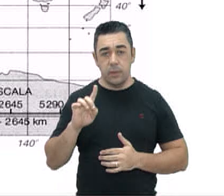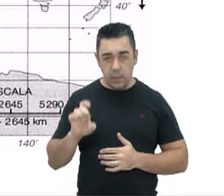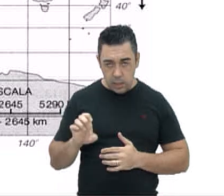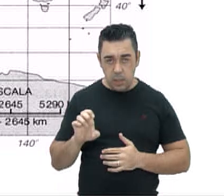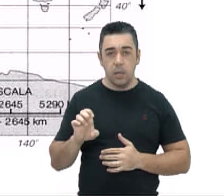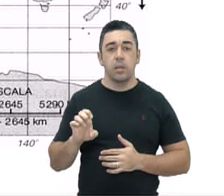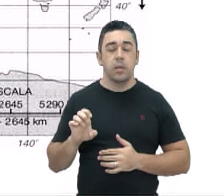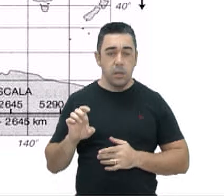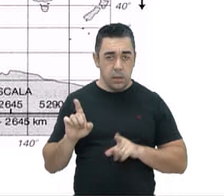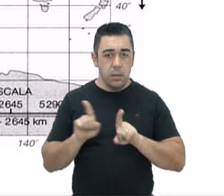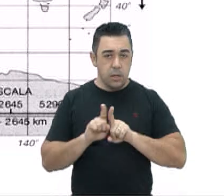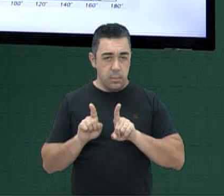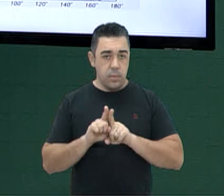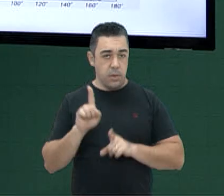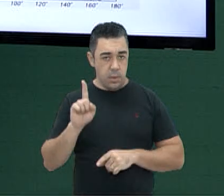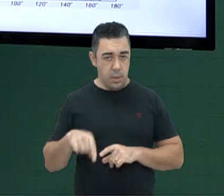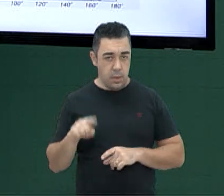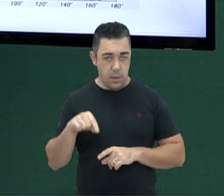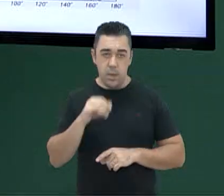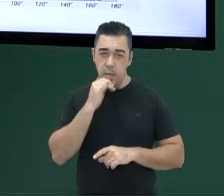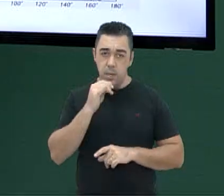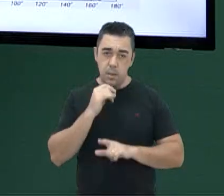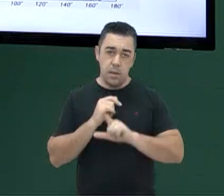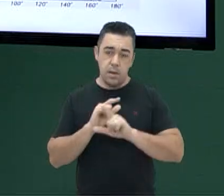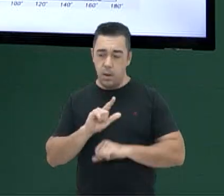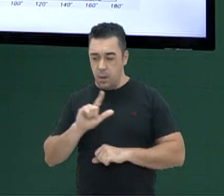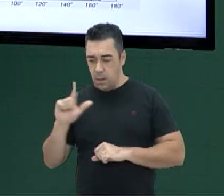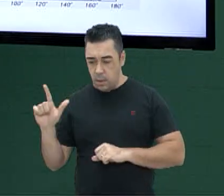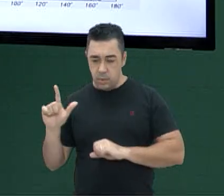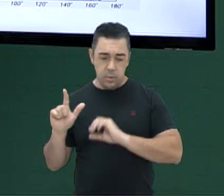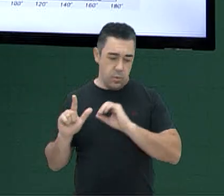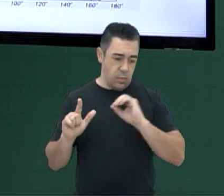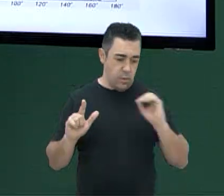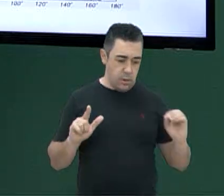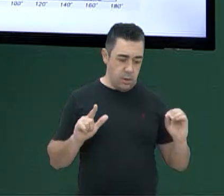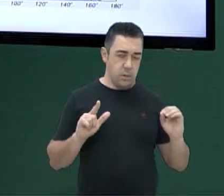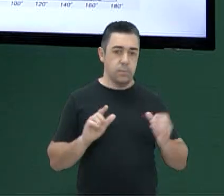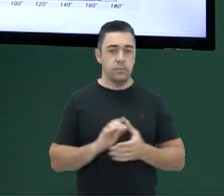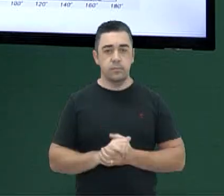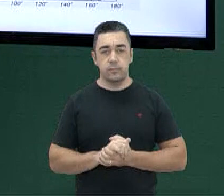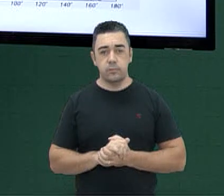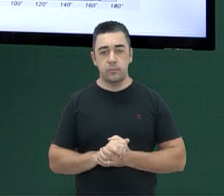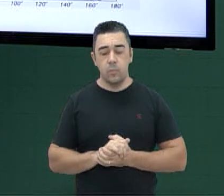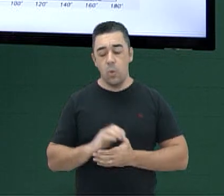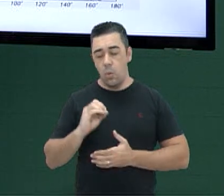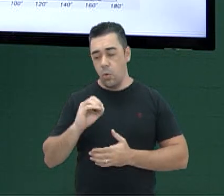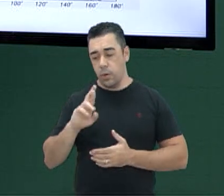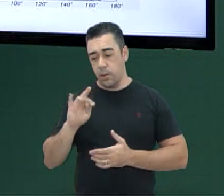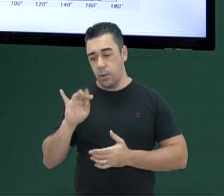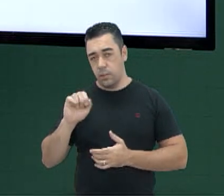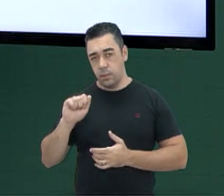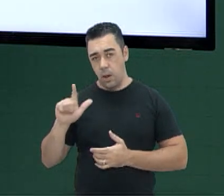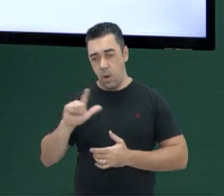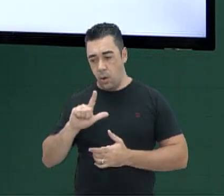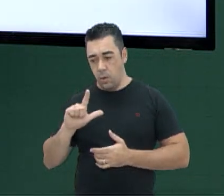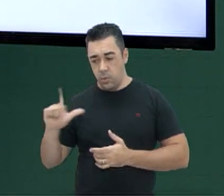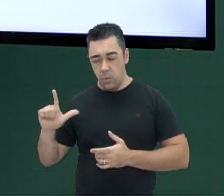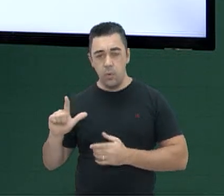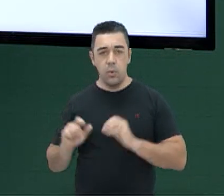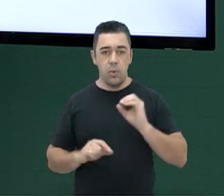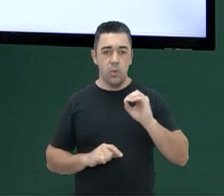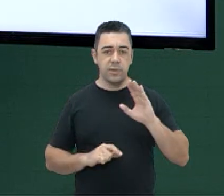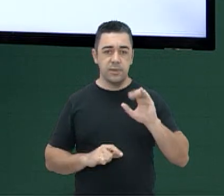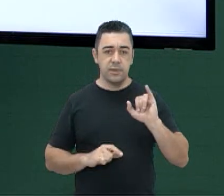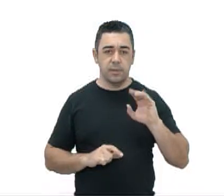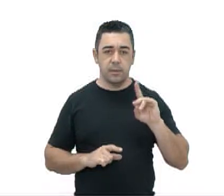as longitudes, elas vão ser leste, oeste, oriental ou ocidental. Com